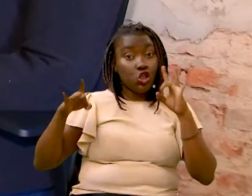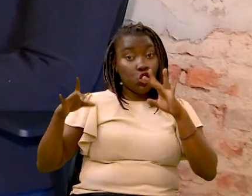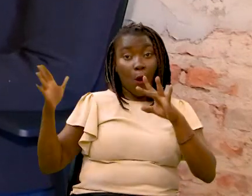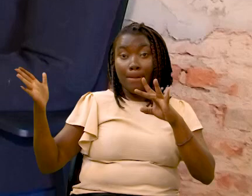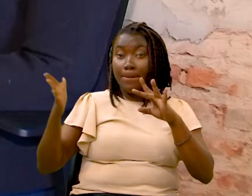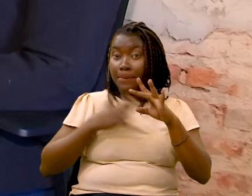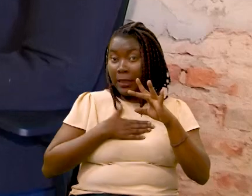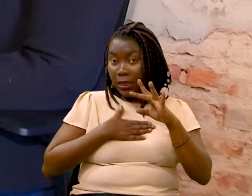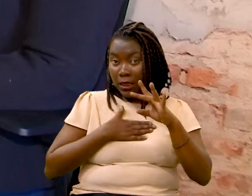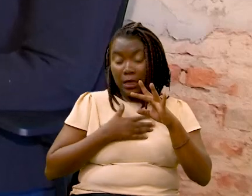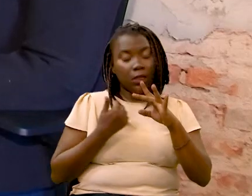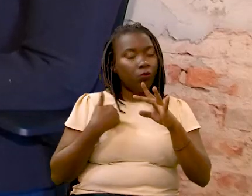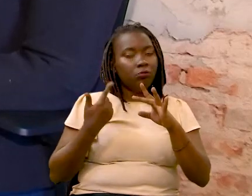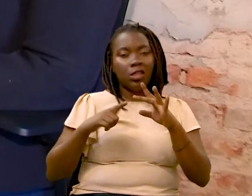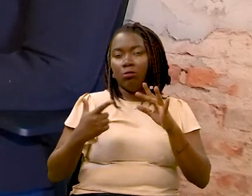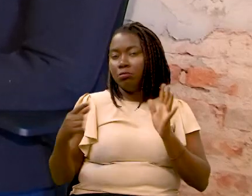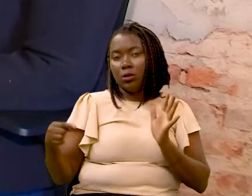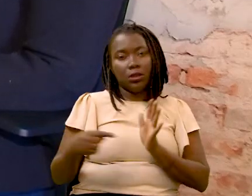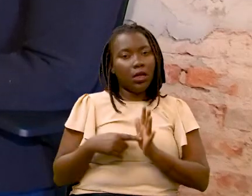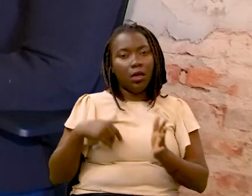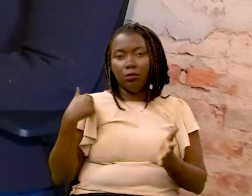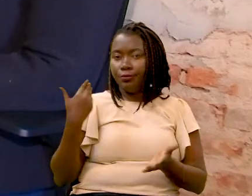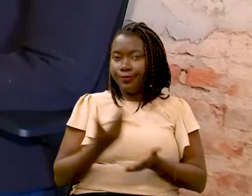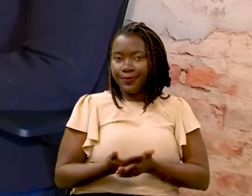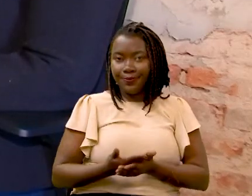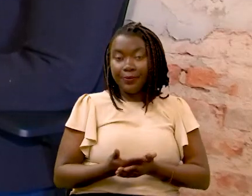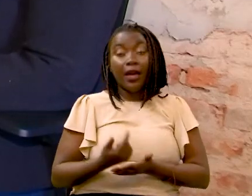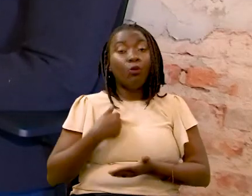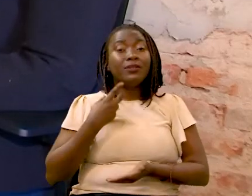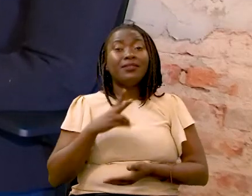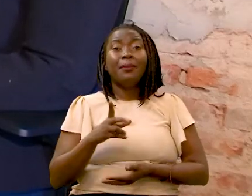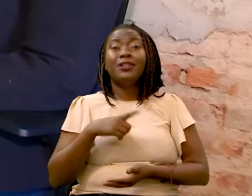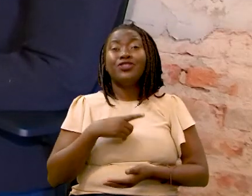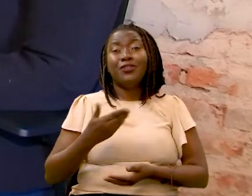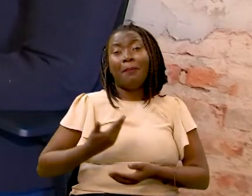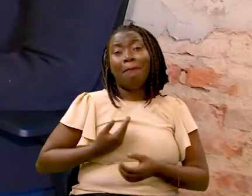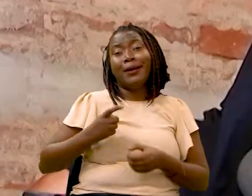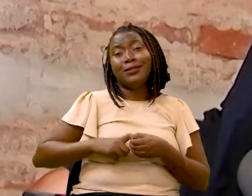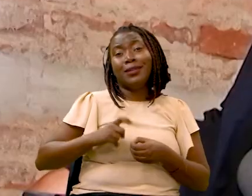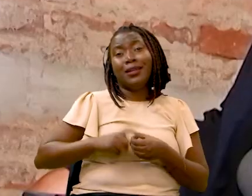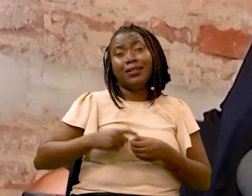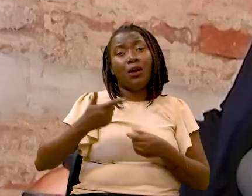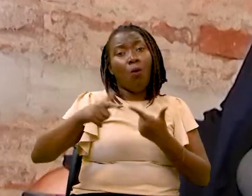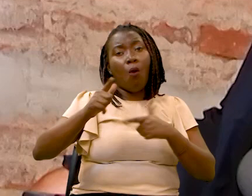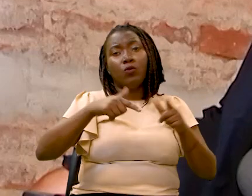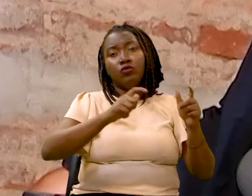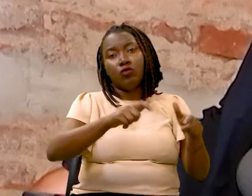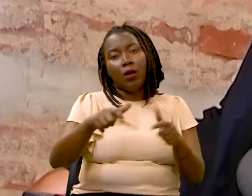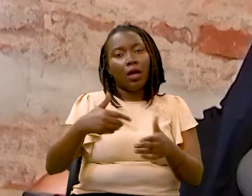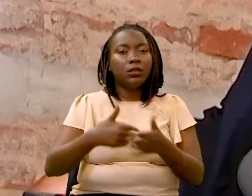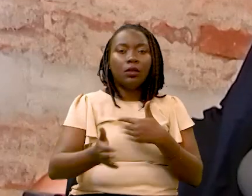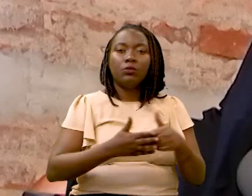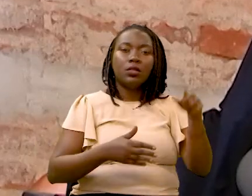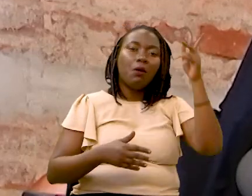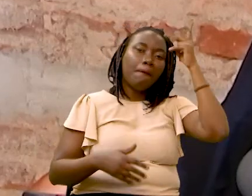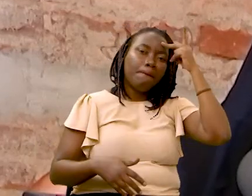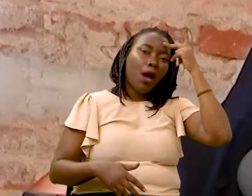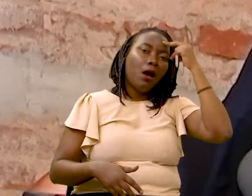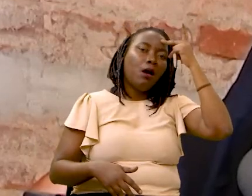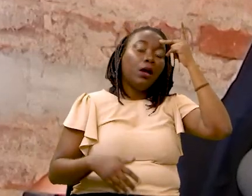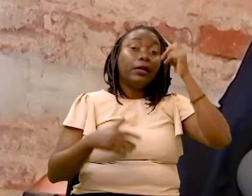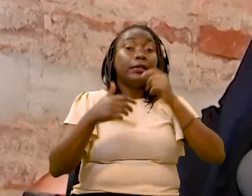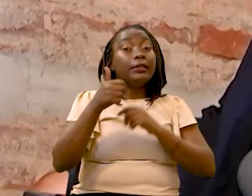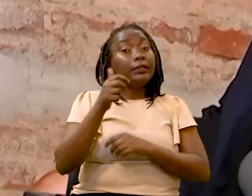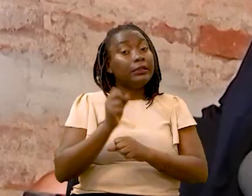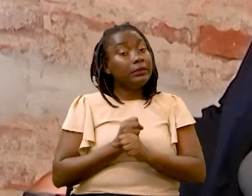que fosse só minha e eu não tenho esse objetivo até hoje, né? Eu sempre tive parceria com outros locais, tanto em